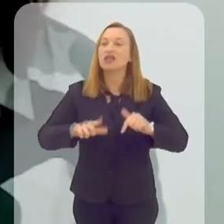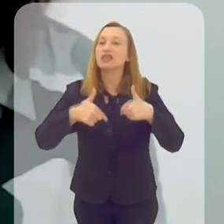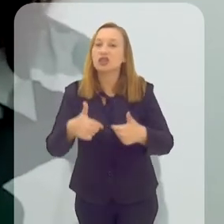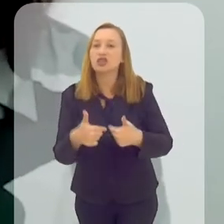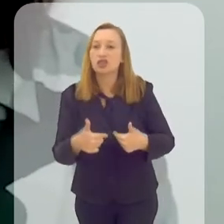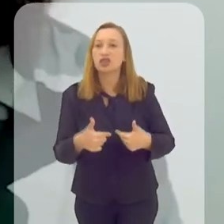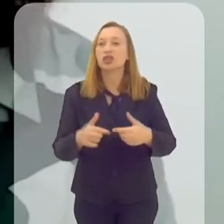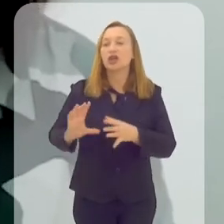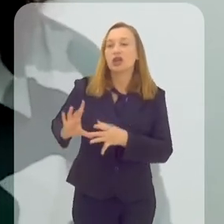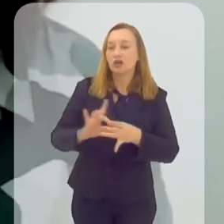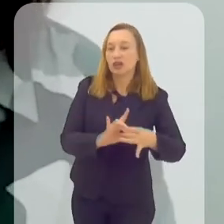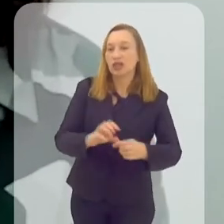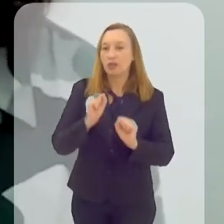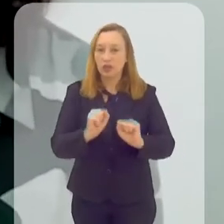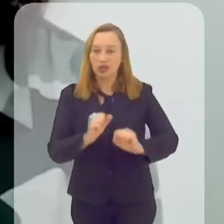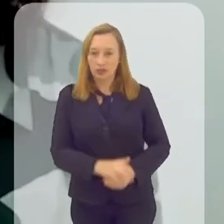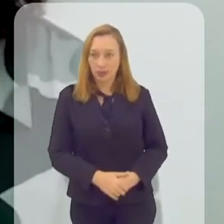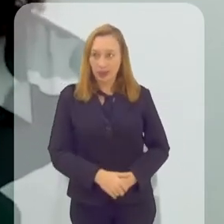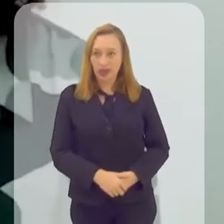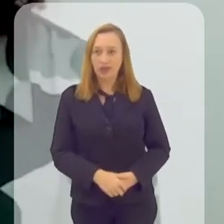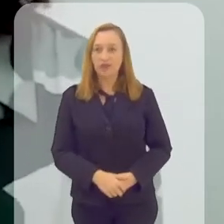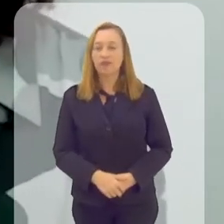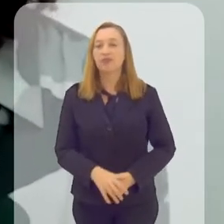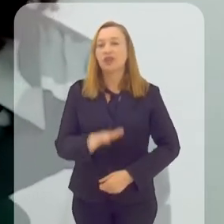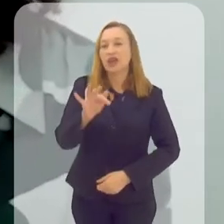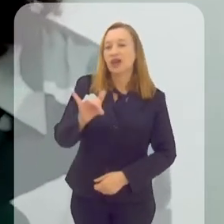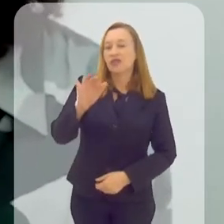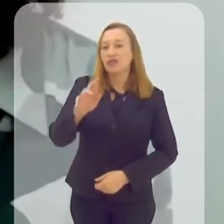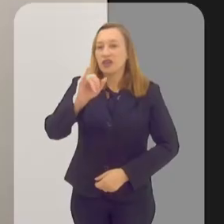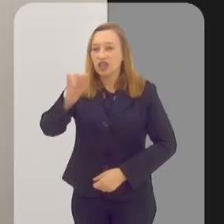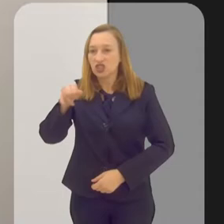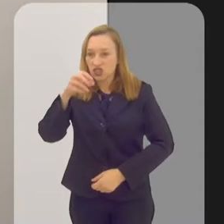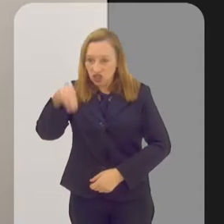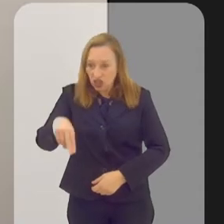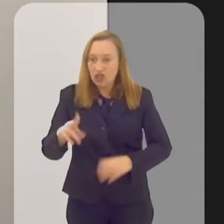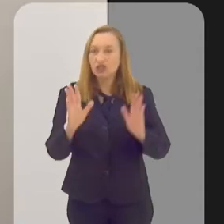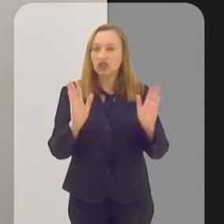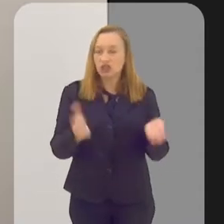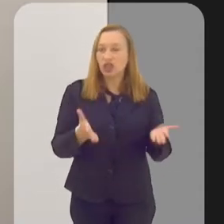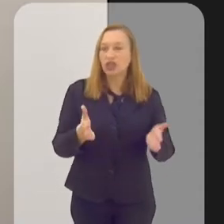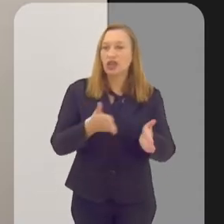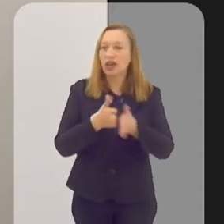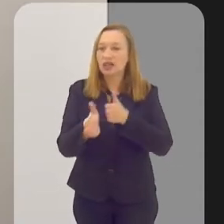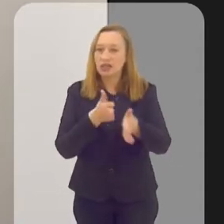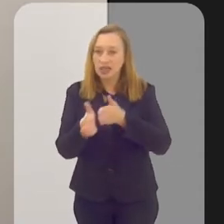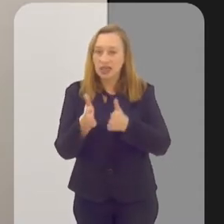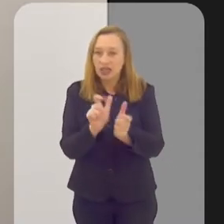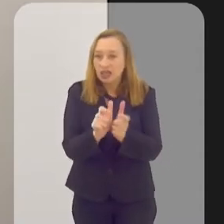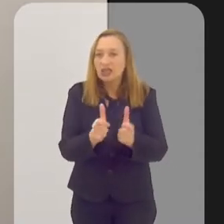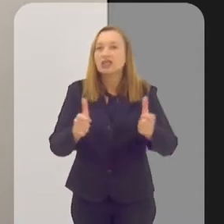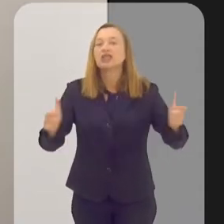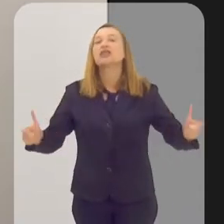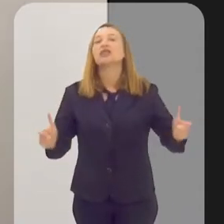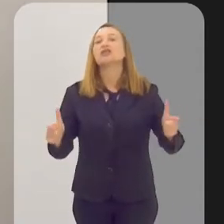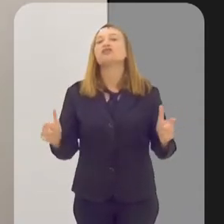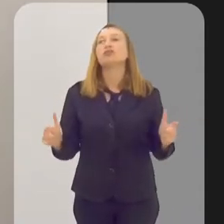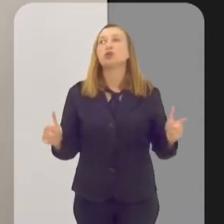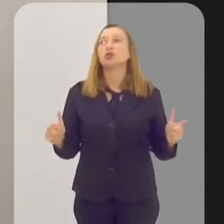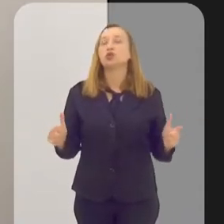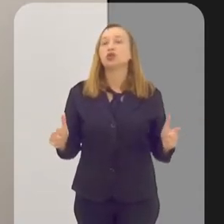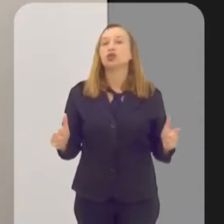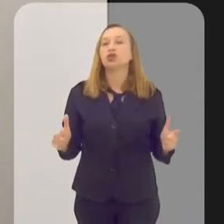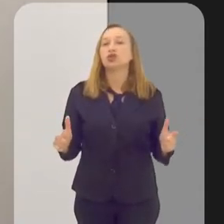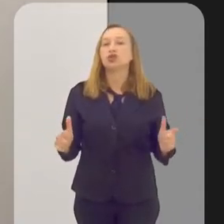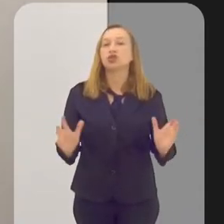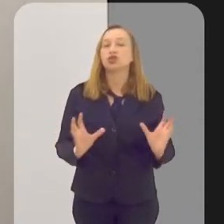identificar essas ações e poder conectá-las? A Firjan, ela já tem por si só acesso a uma